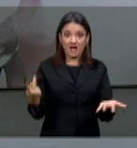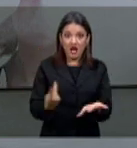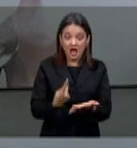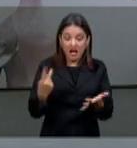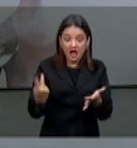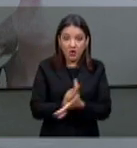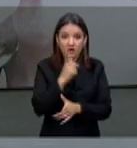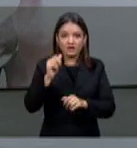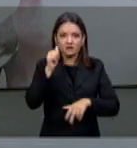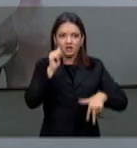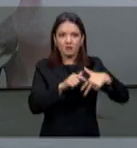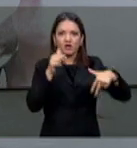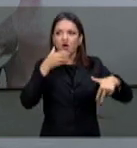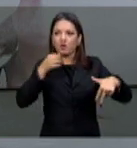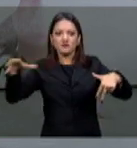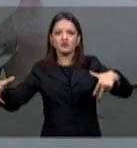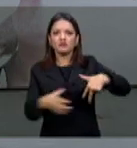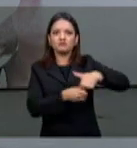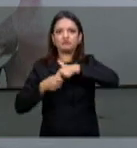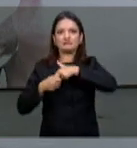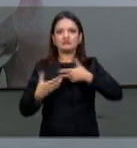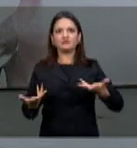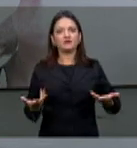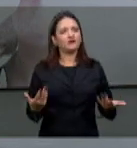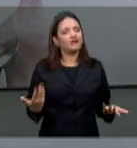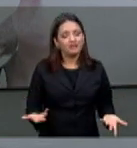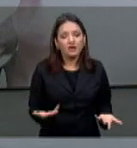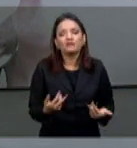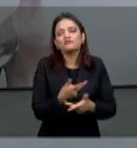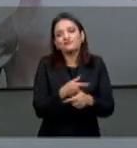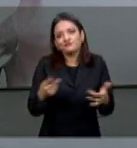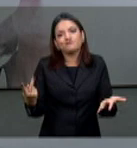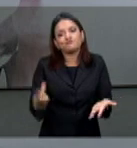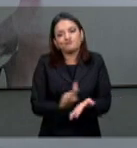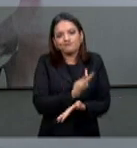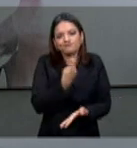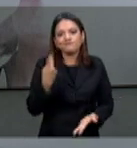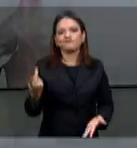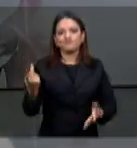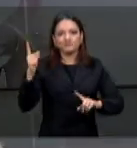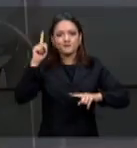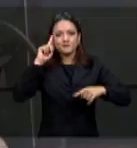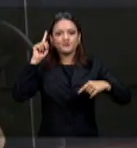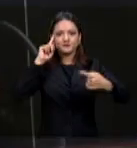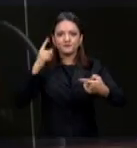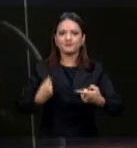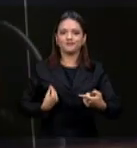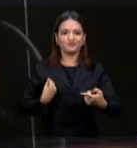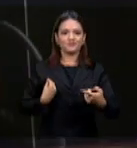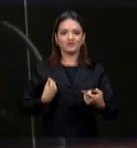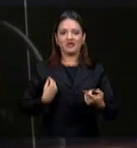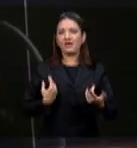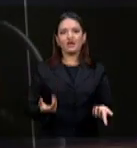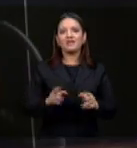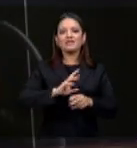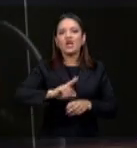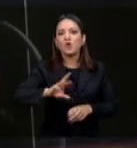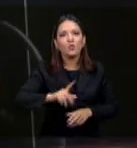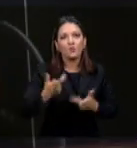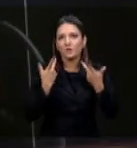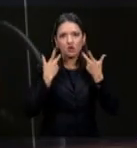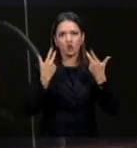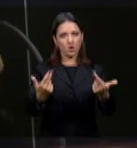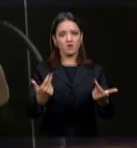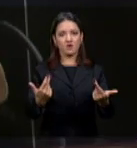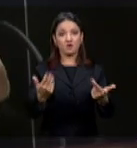São, infelizmente, situações que estão no dia a dia, no cotidiano de todas nós e que a gente não pode naturalizar. Quantas